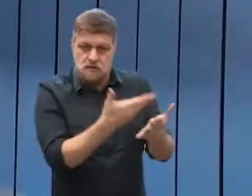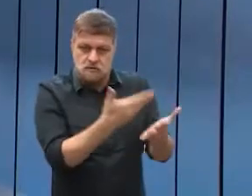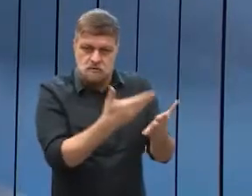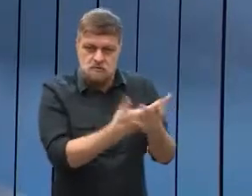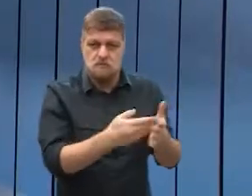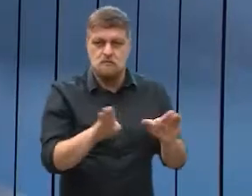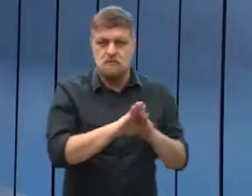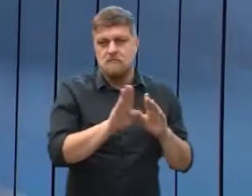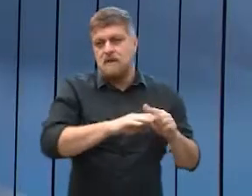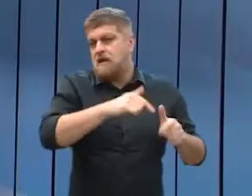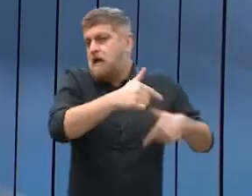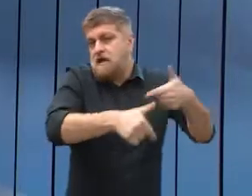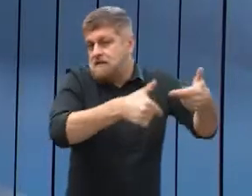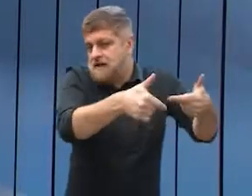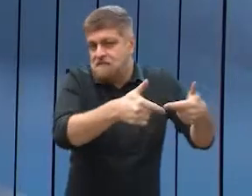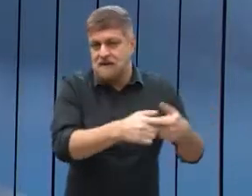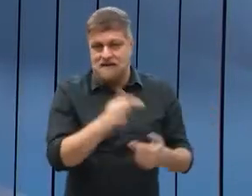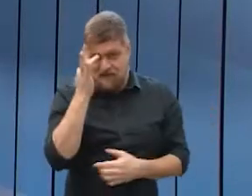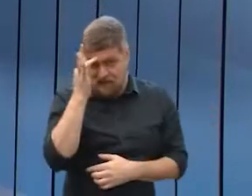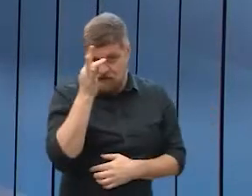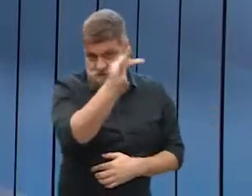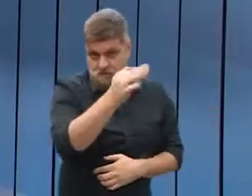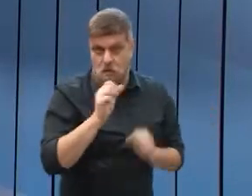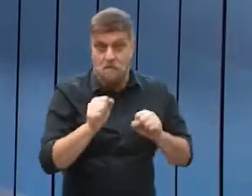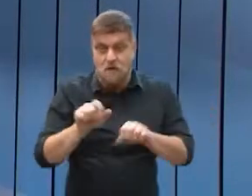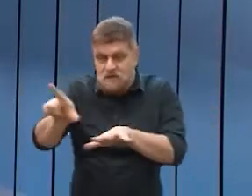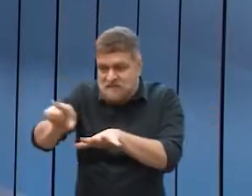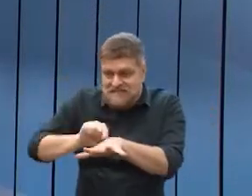para atuar no mercado de trabalho?